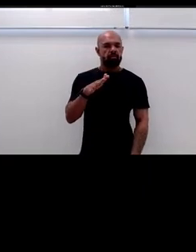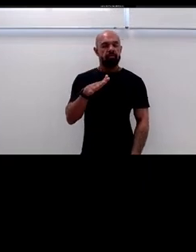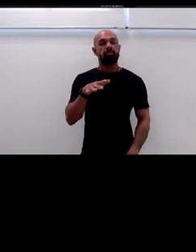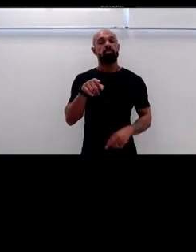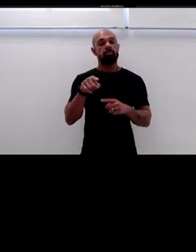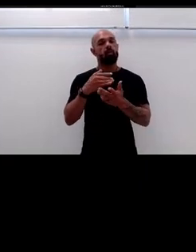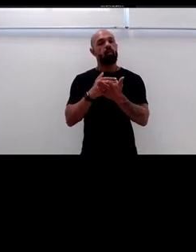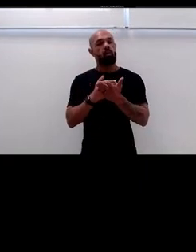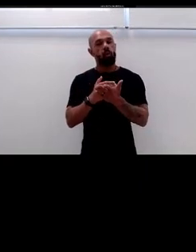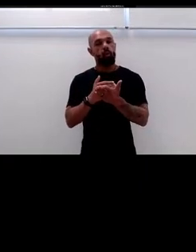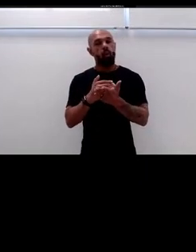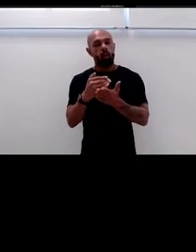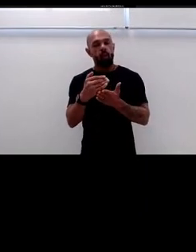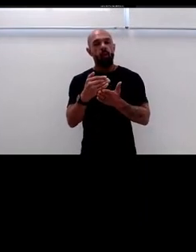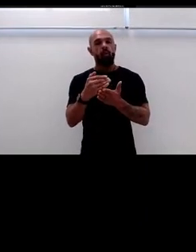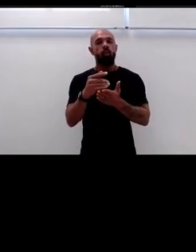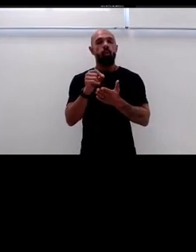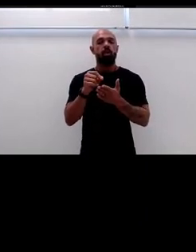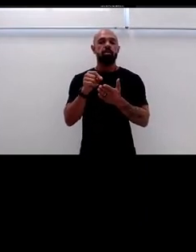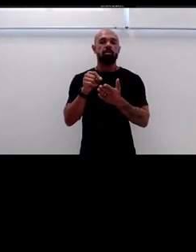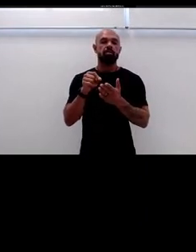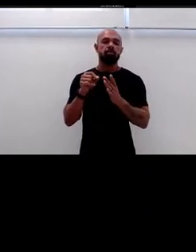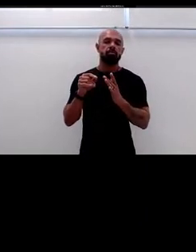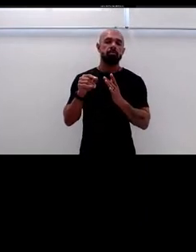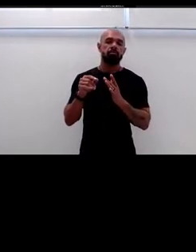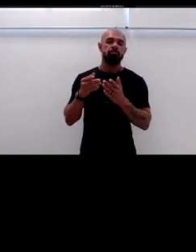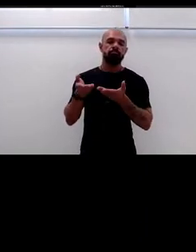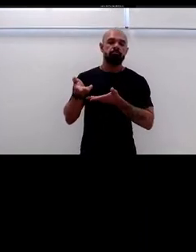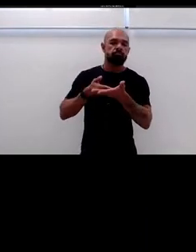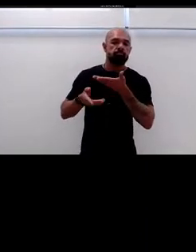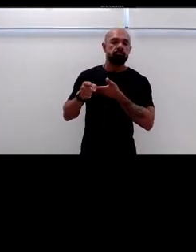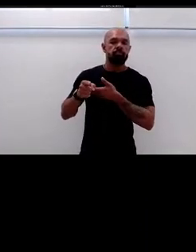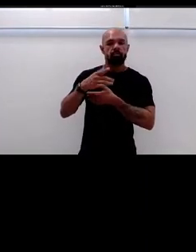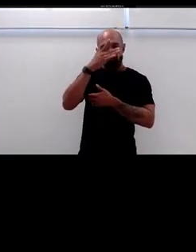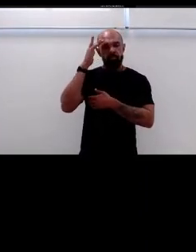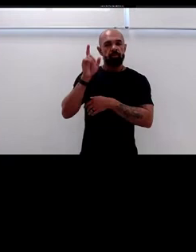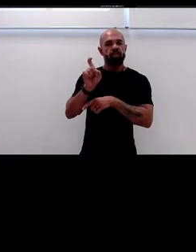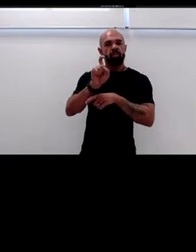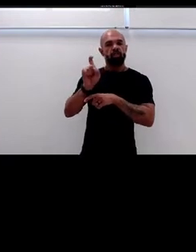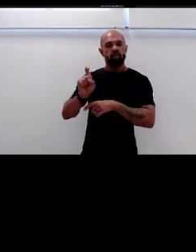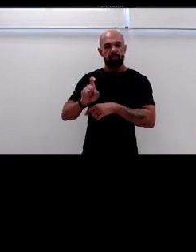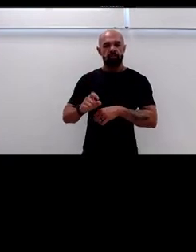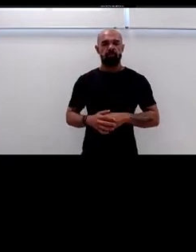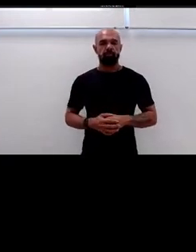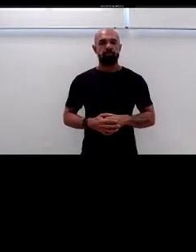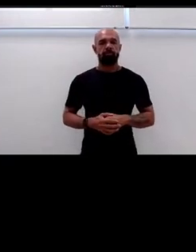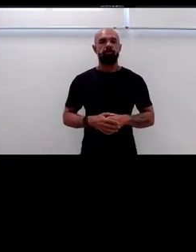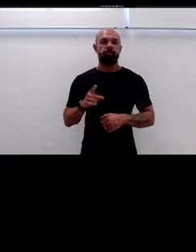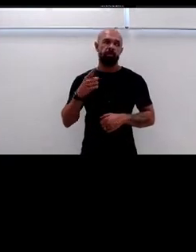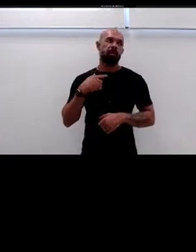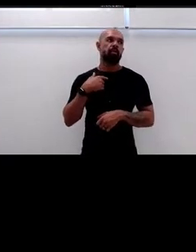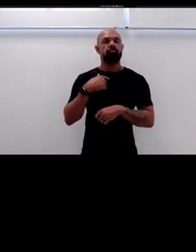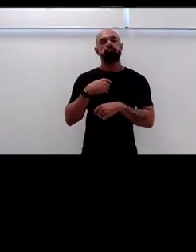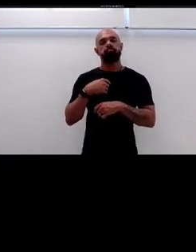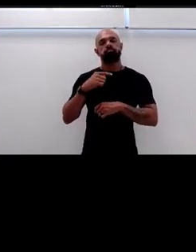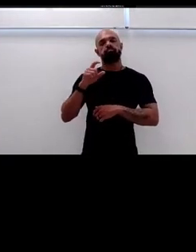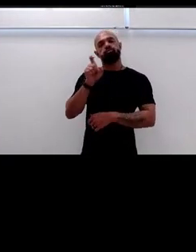a me envolver com o pessoal que pichava, né? E virei, me tornei pichador.